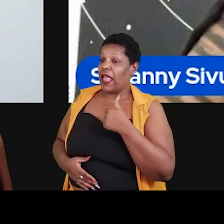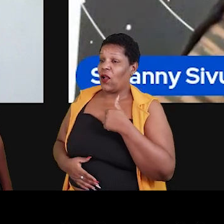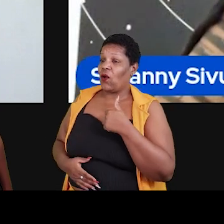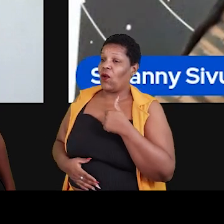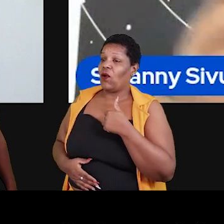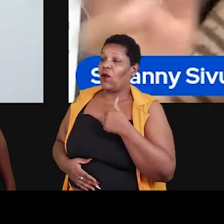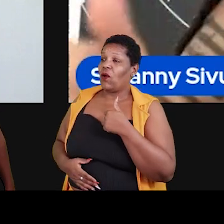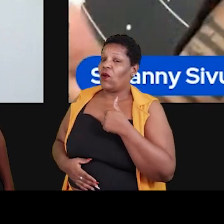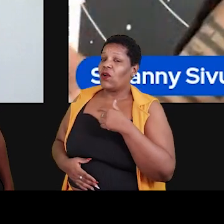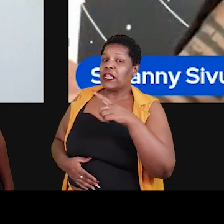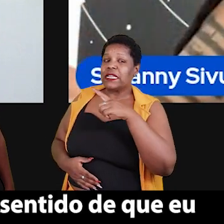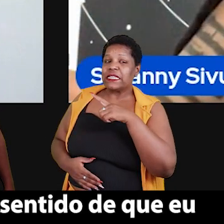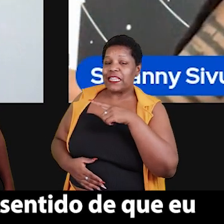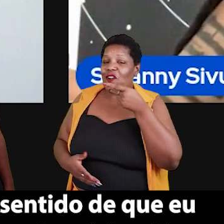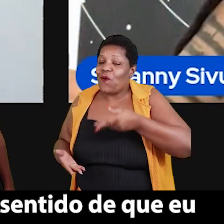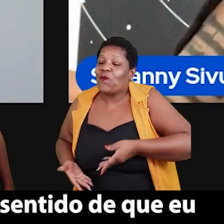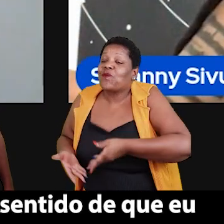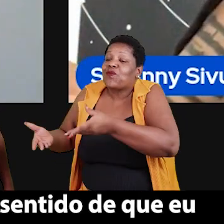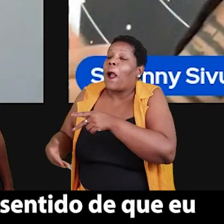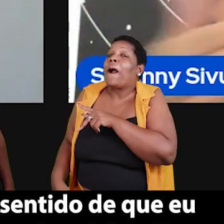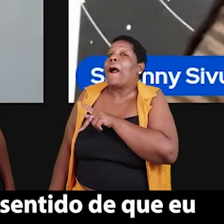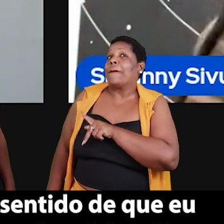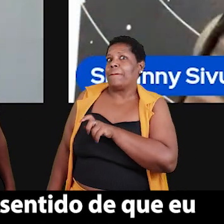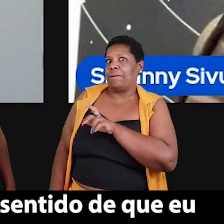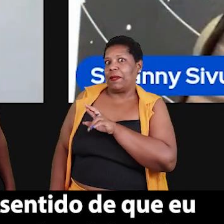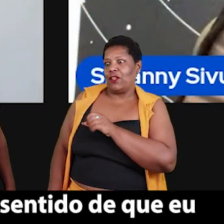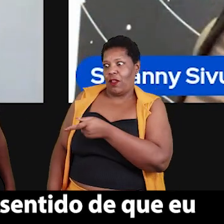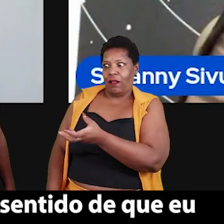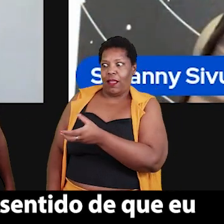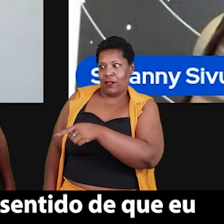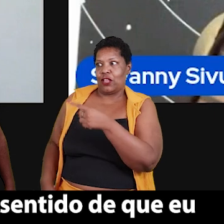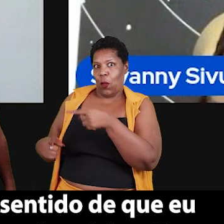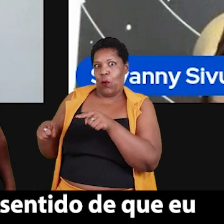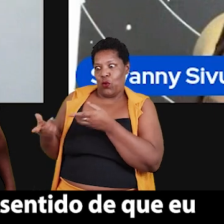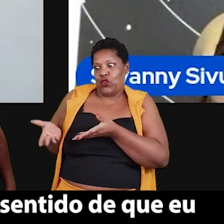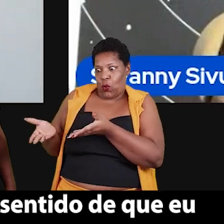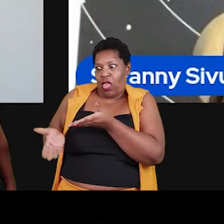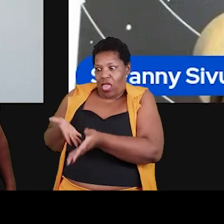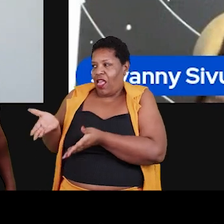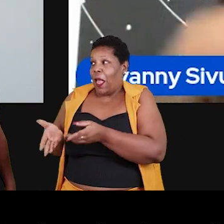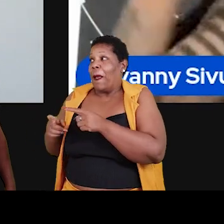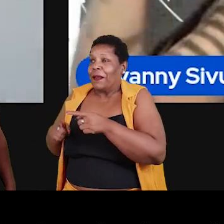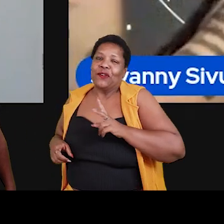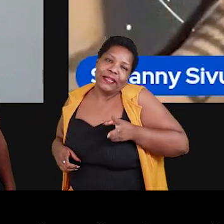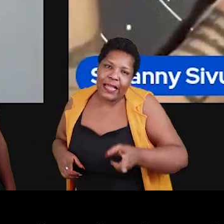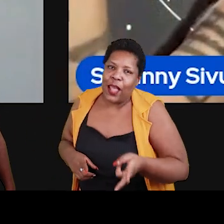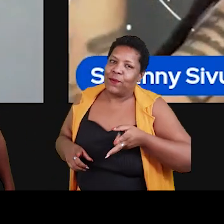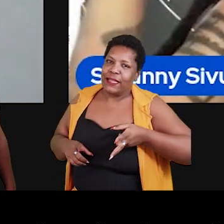essa bola para o Pedro também, né? No sentido não de que eu quero que ele seja músico, mas eu estou o tempo